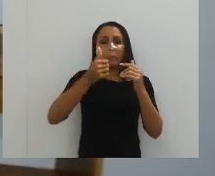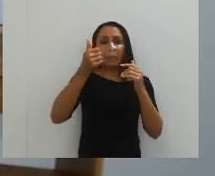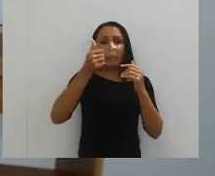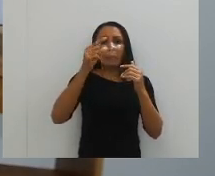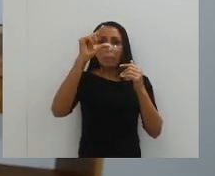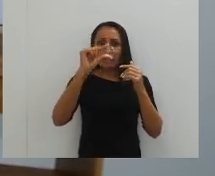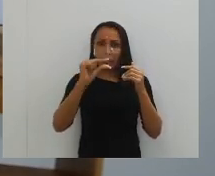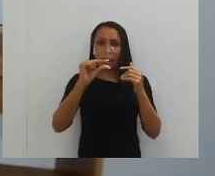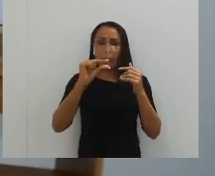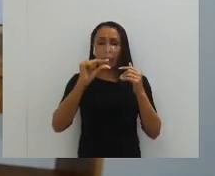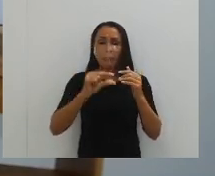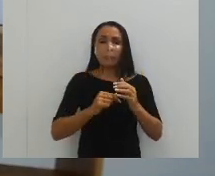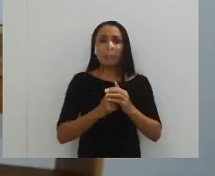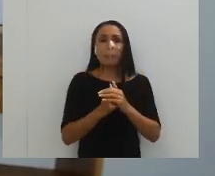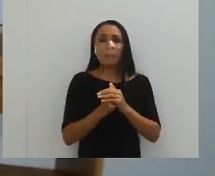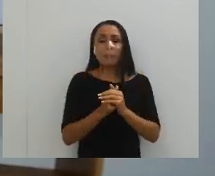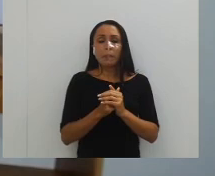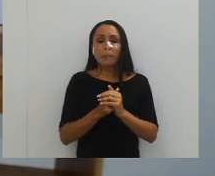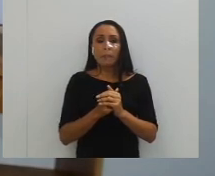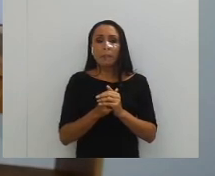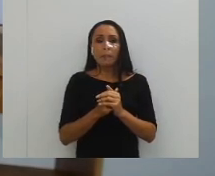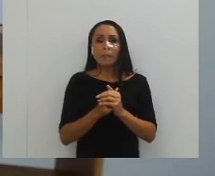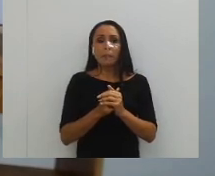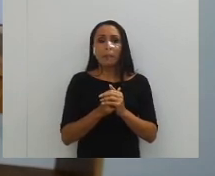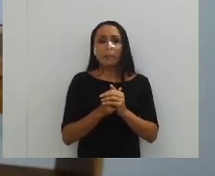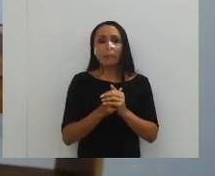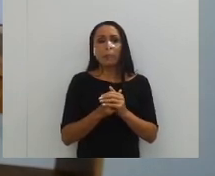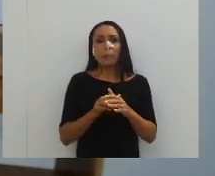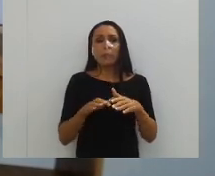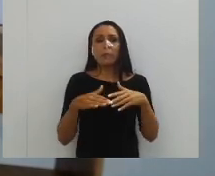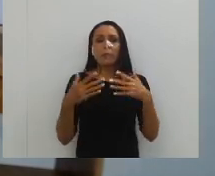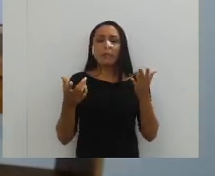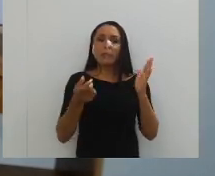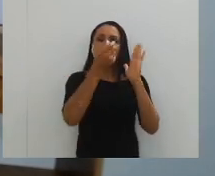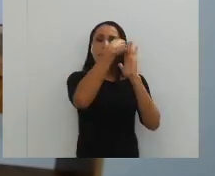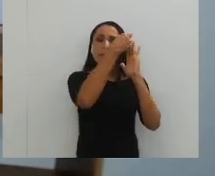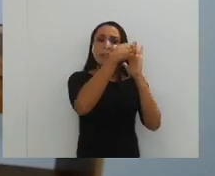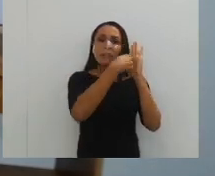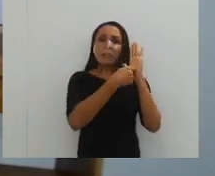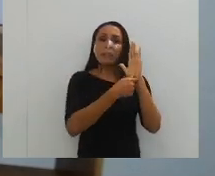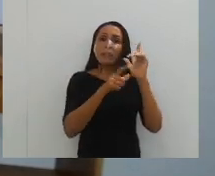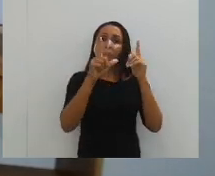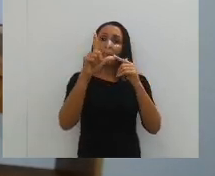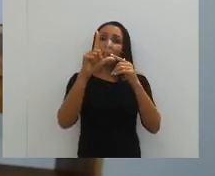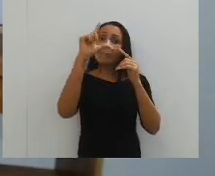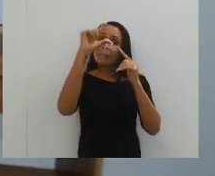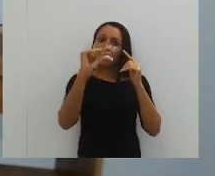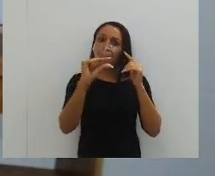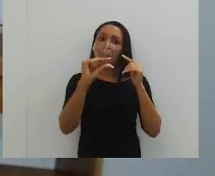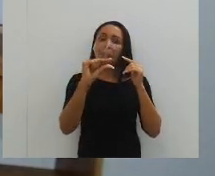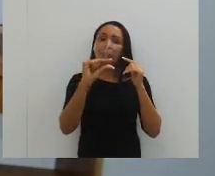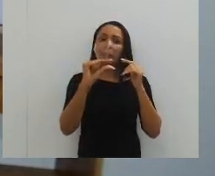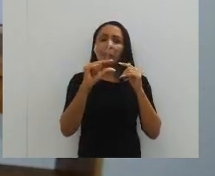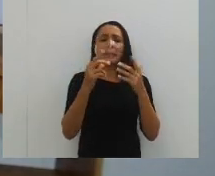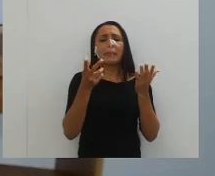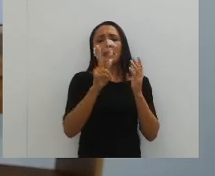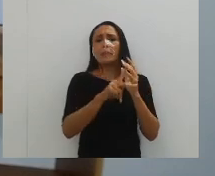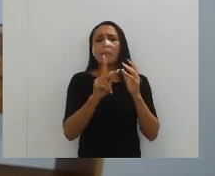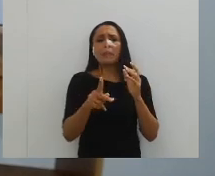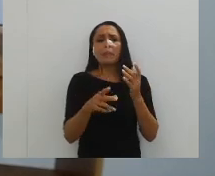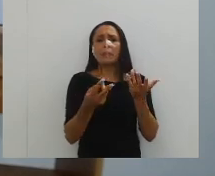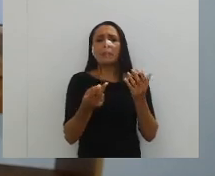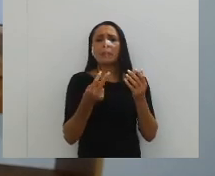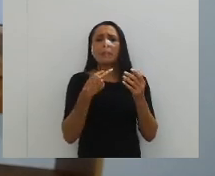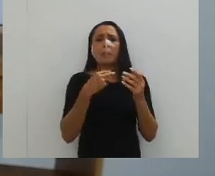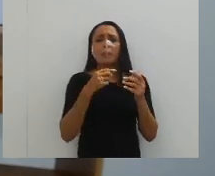A espécie vai ter inicial minúscula, ou seja, você vai escrever com a letrinha pequena, inicial minúscula. Ah, Andrei, eu não posso botar